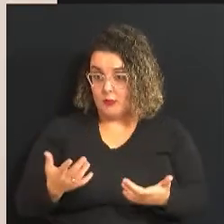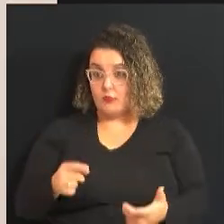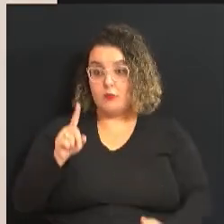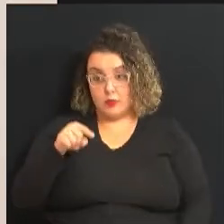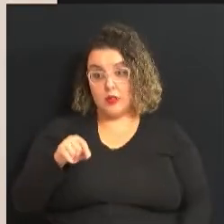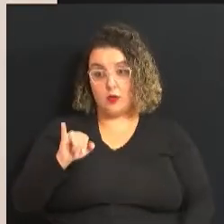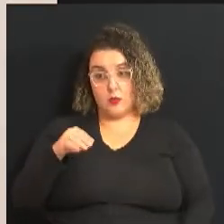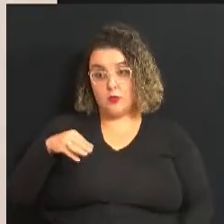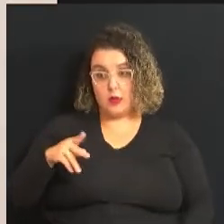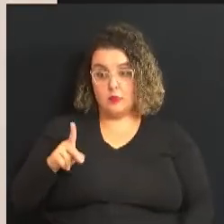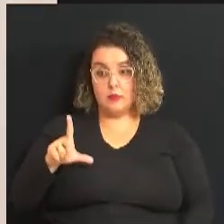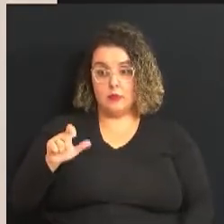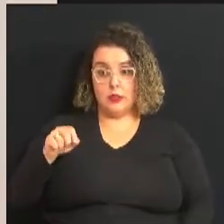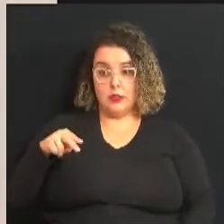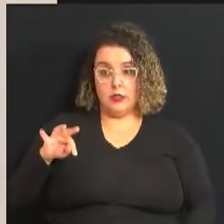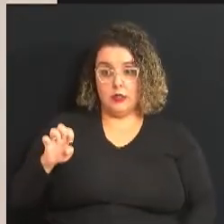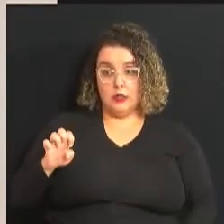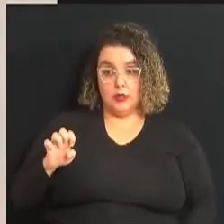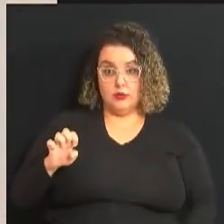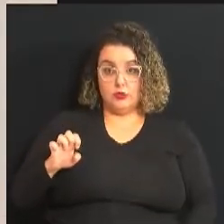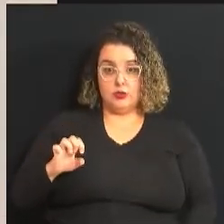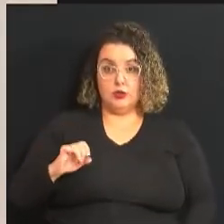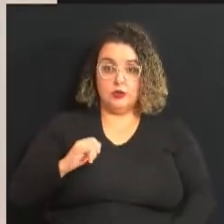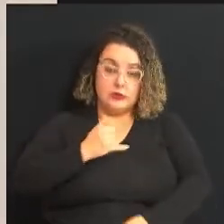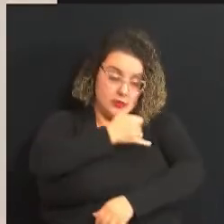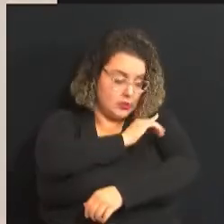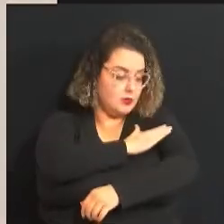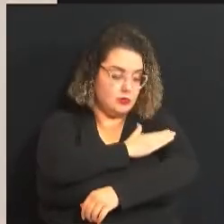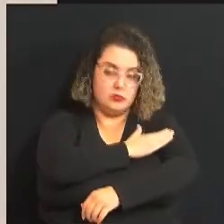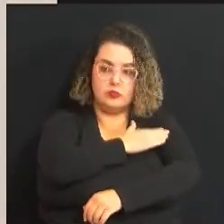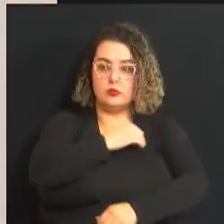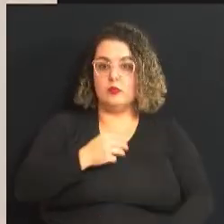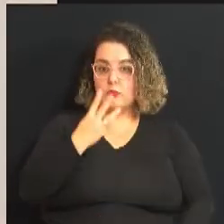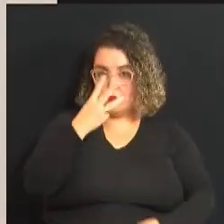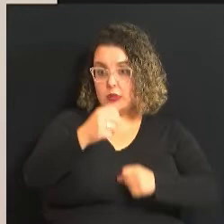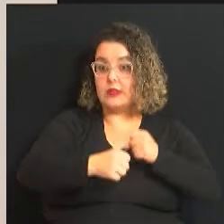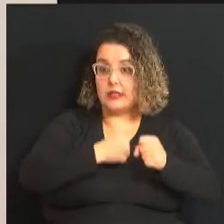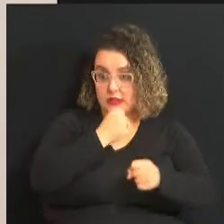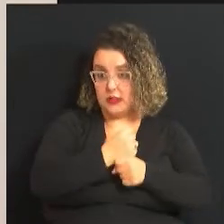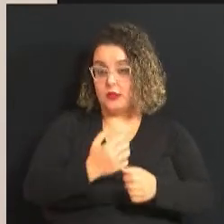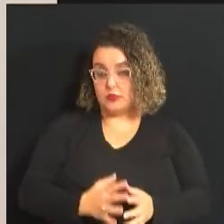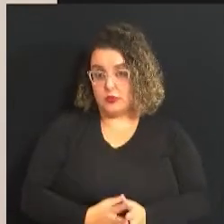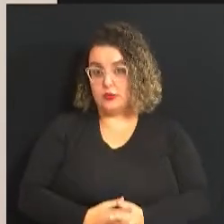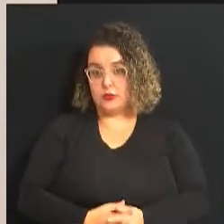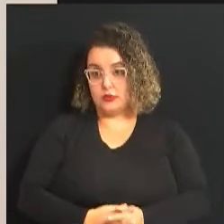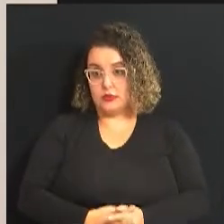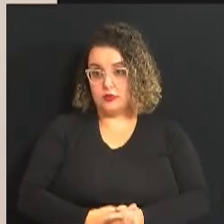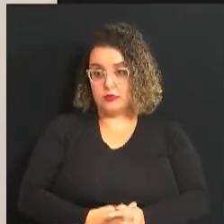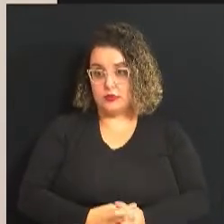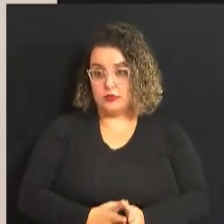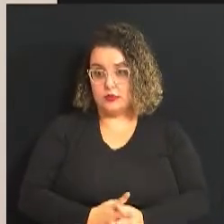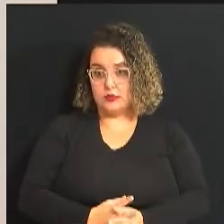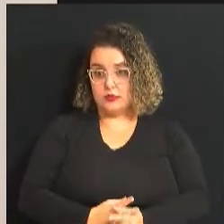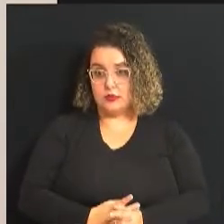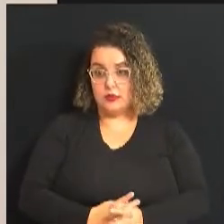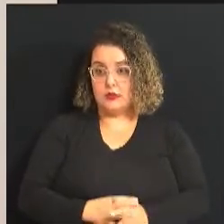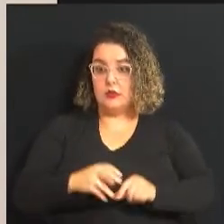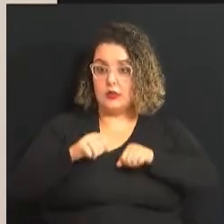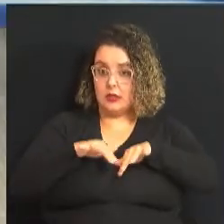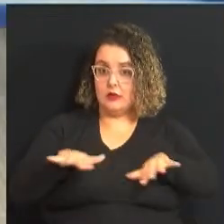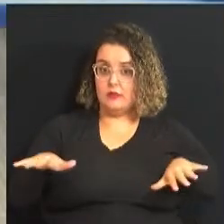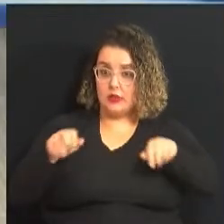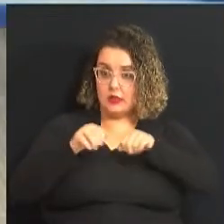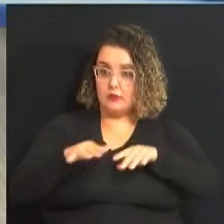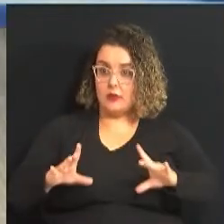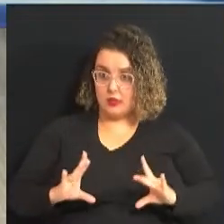que põe na gordurinha do braço, dura por 3 anos. E ele vai liberando o hormônio. É assim